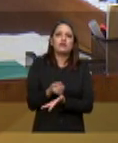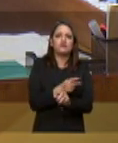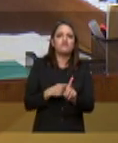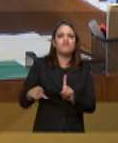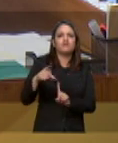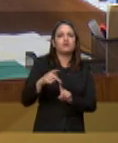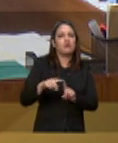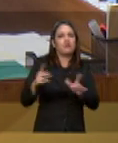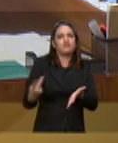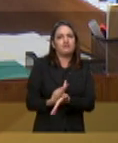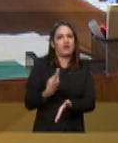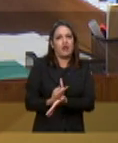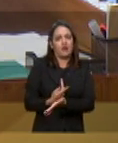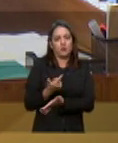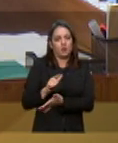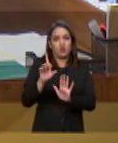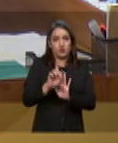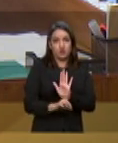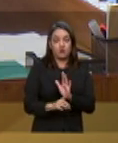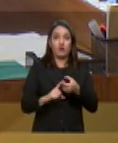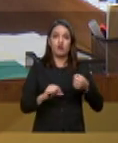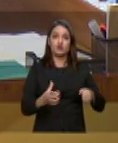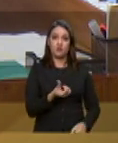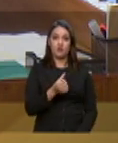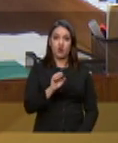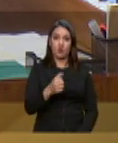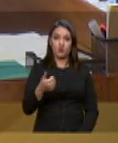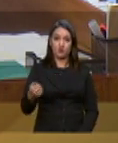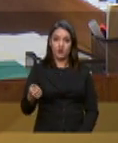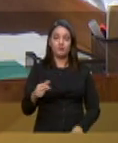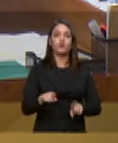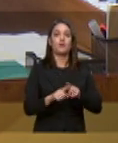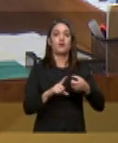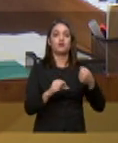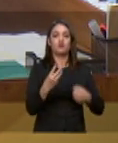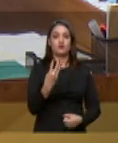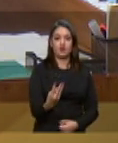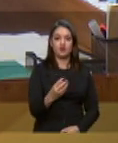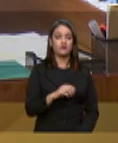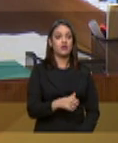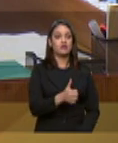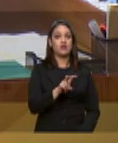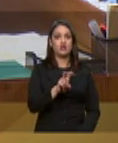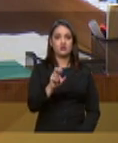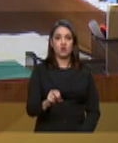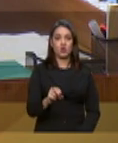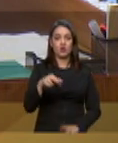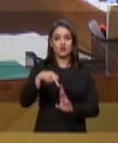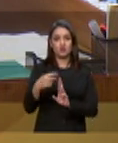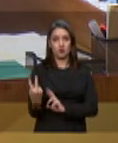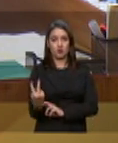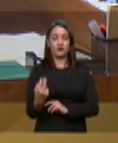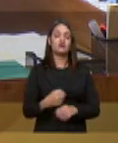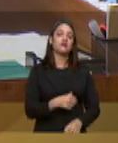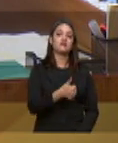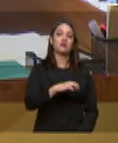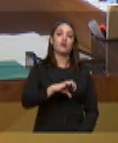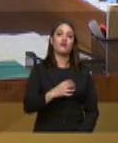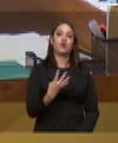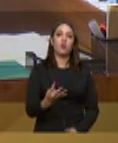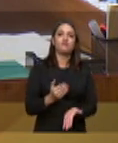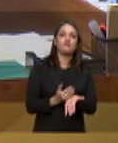168-A, por ofensa aos artigos 3º, 150, inciso 2, 194, caput, inciso